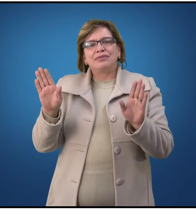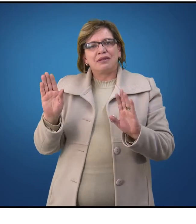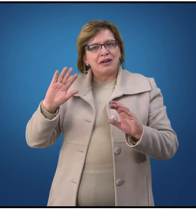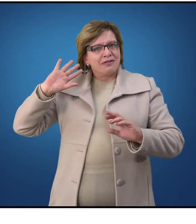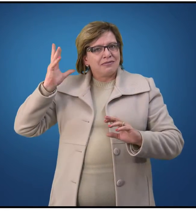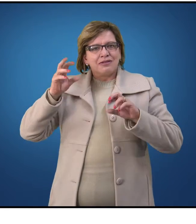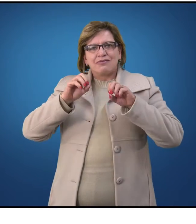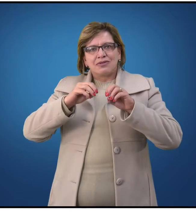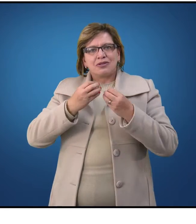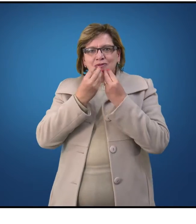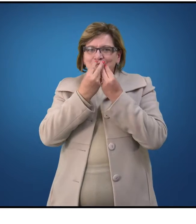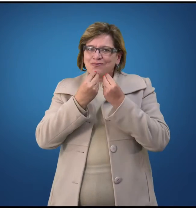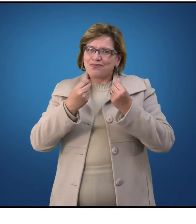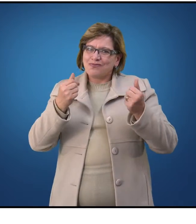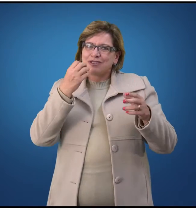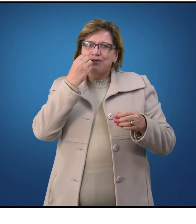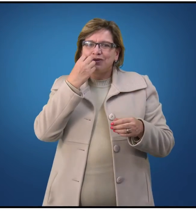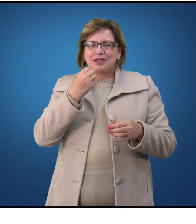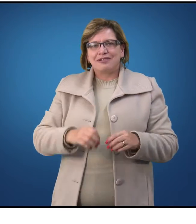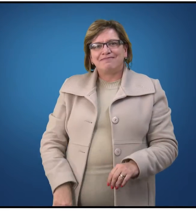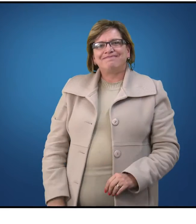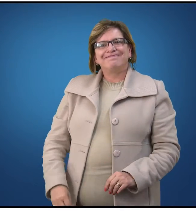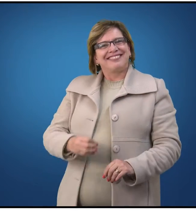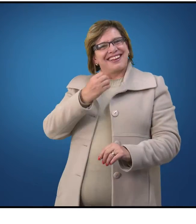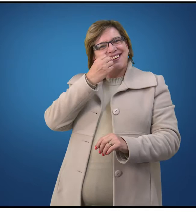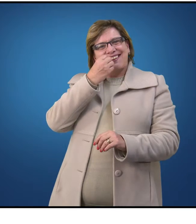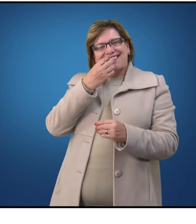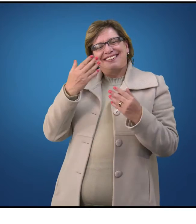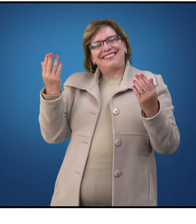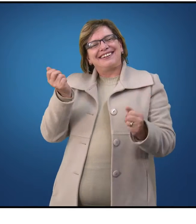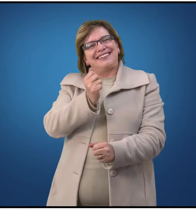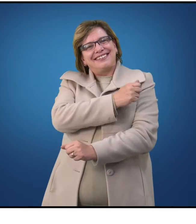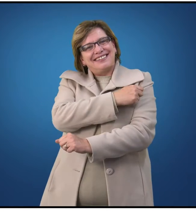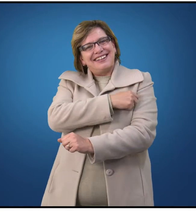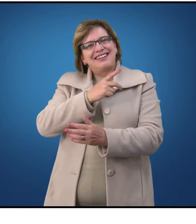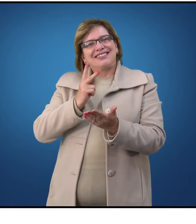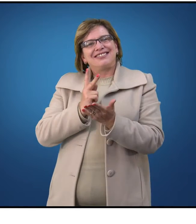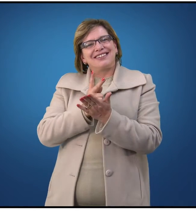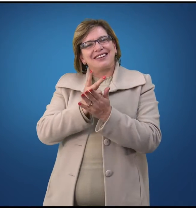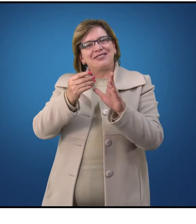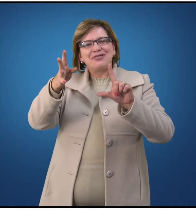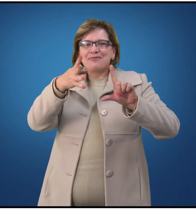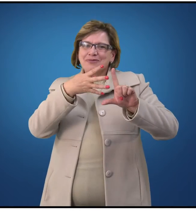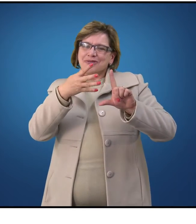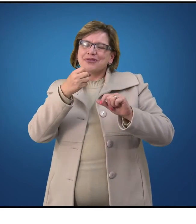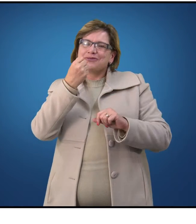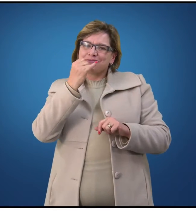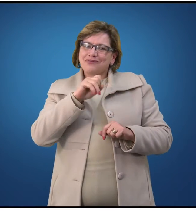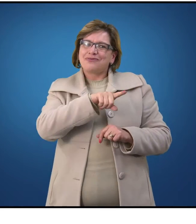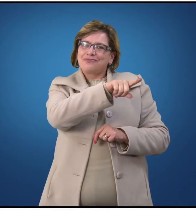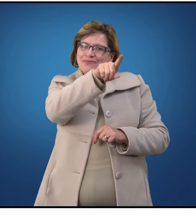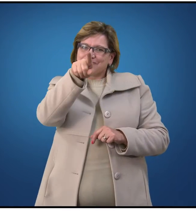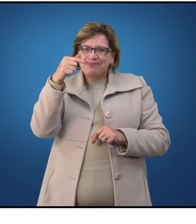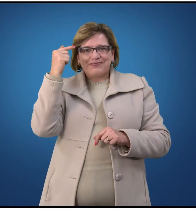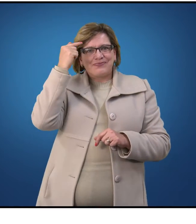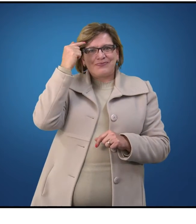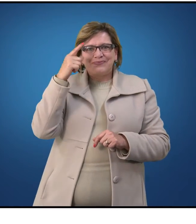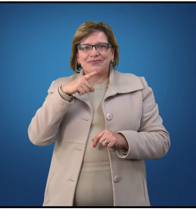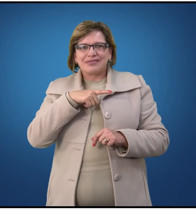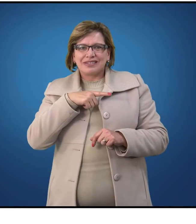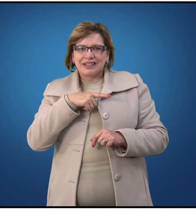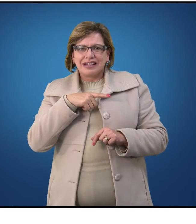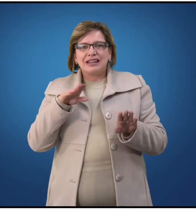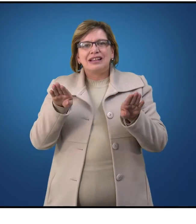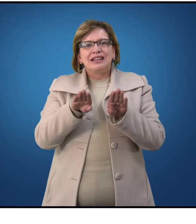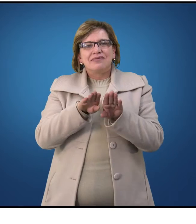de qualidade. Bom, alunos, estarei no ambiente virtual para sanar qualquer dúvida e também